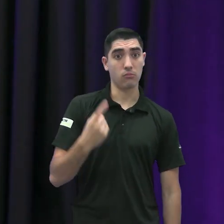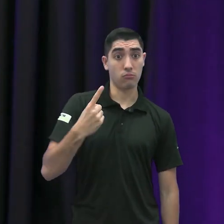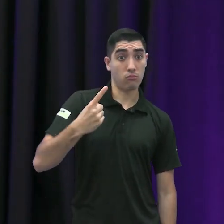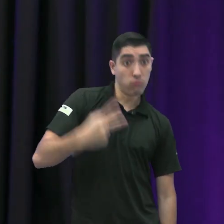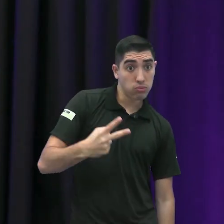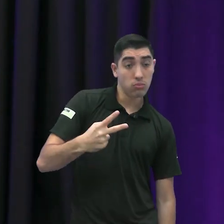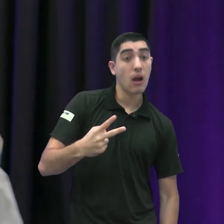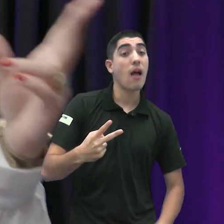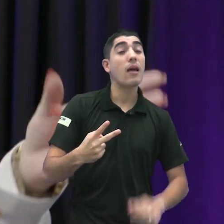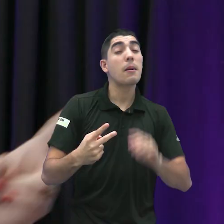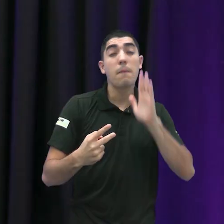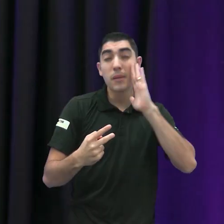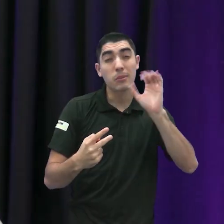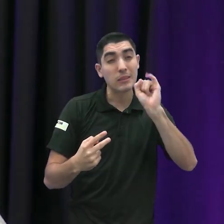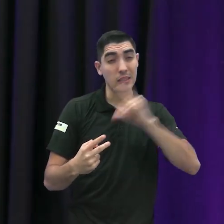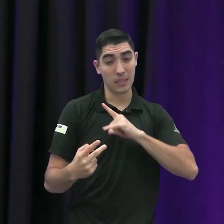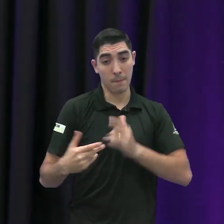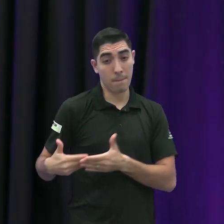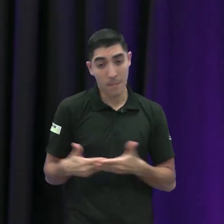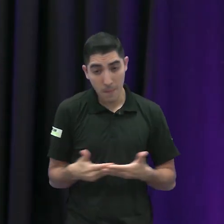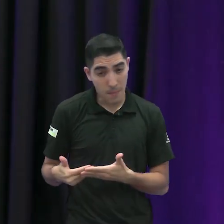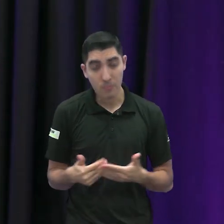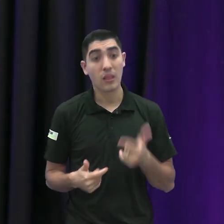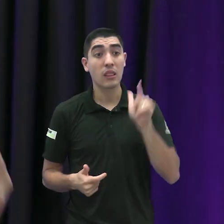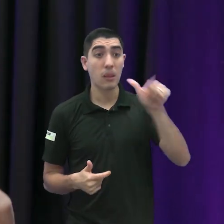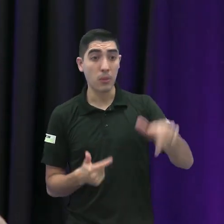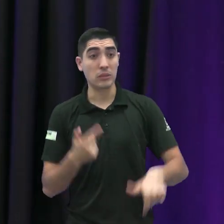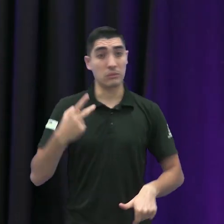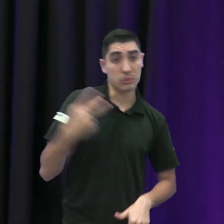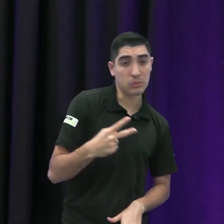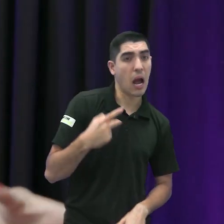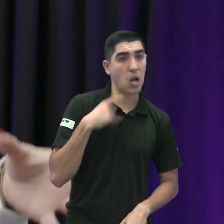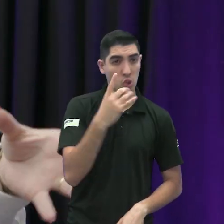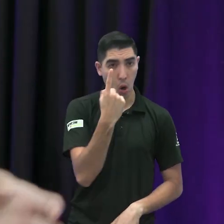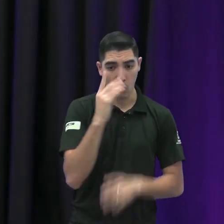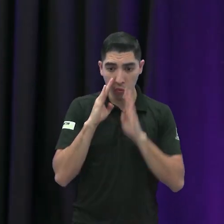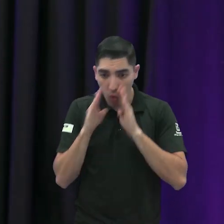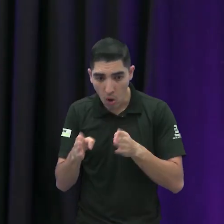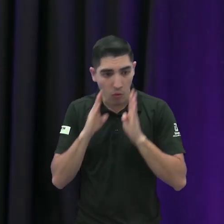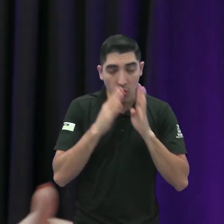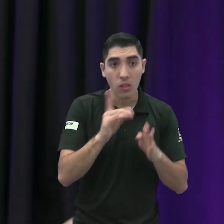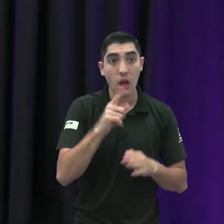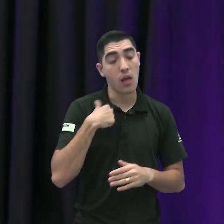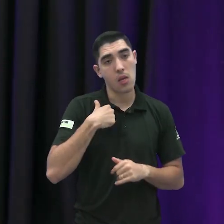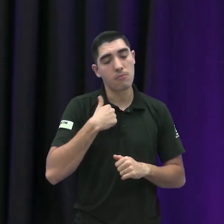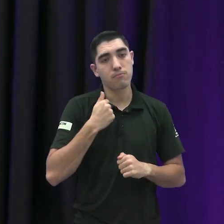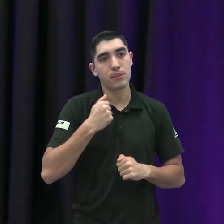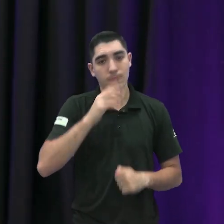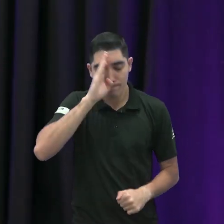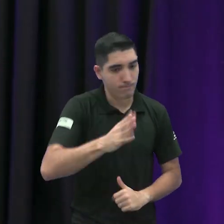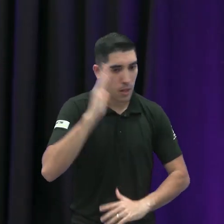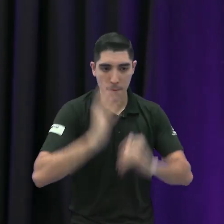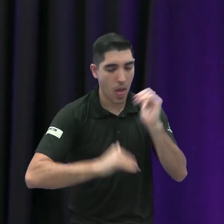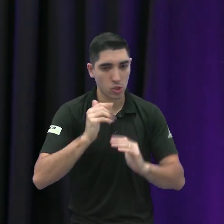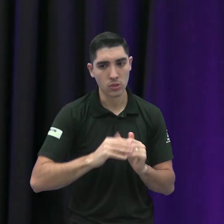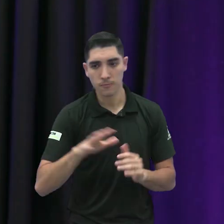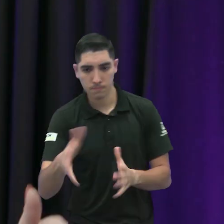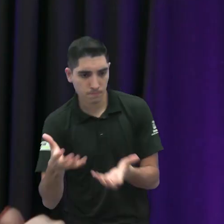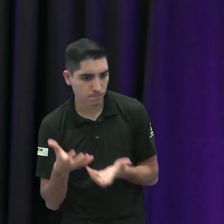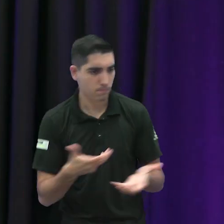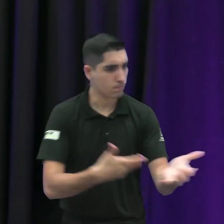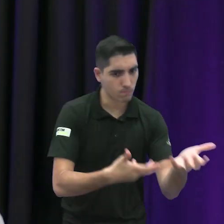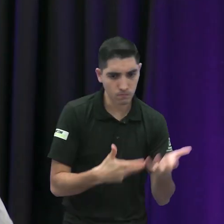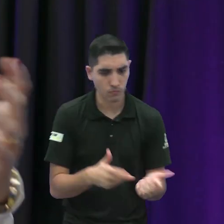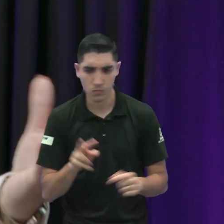mais um, ainda mais quando é bebê ainda, e já tem outro, você não tem esse tempo para ficar só focado naquilo, você precisa ser mais prático, né?